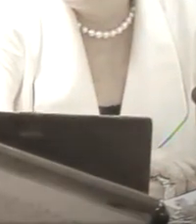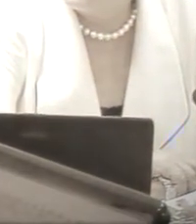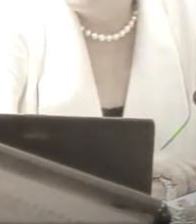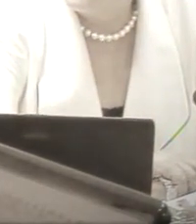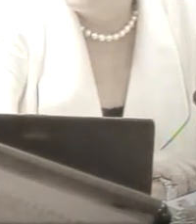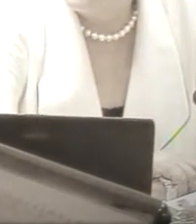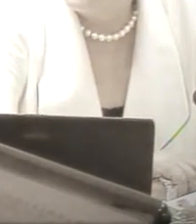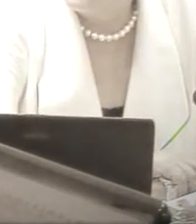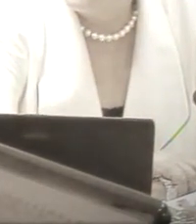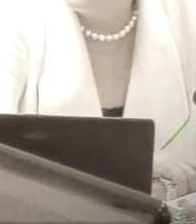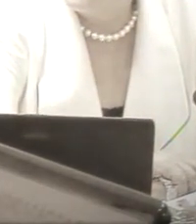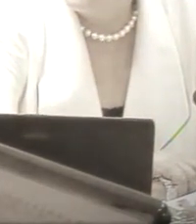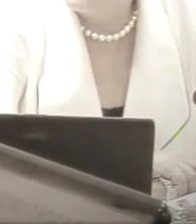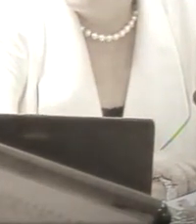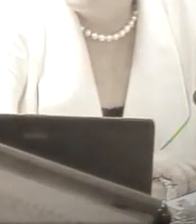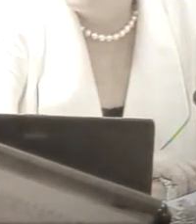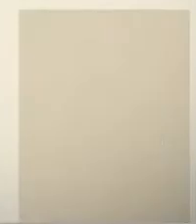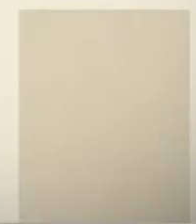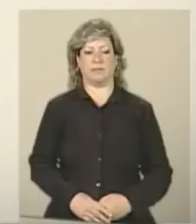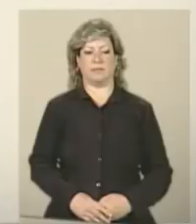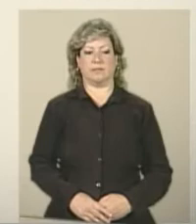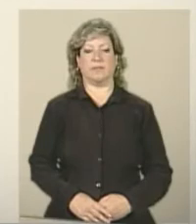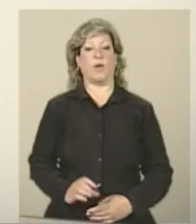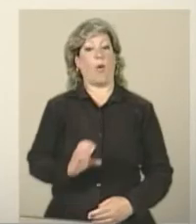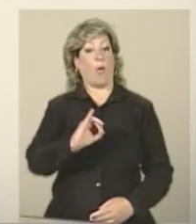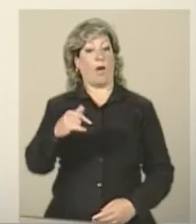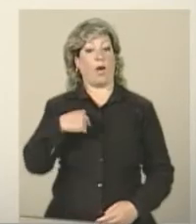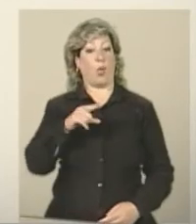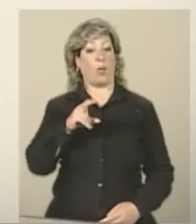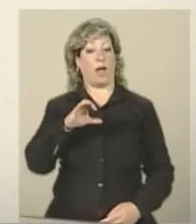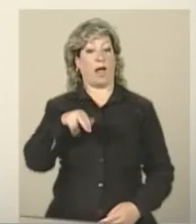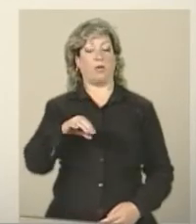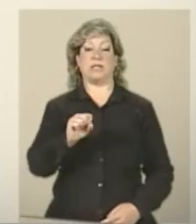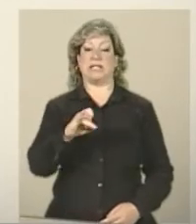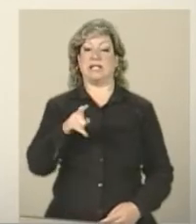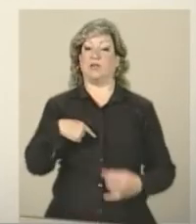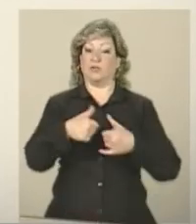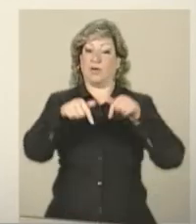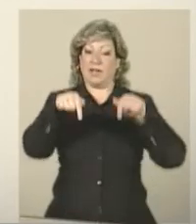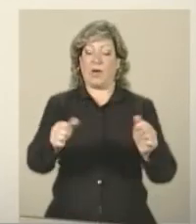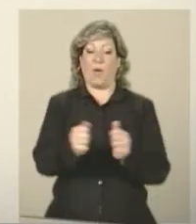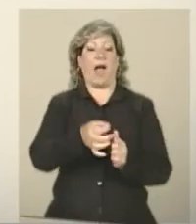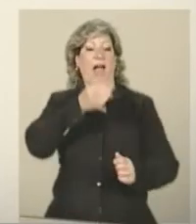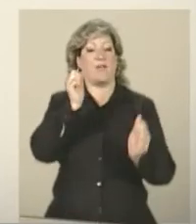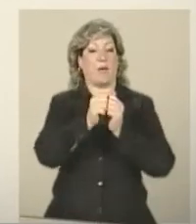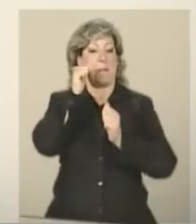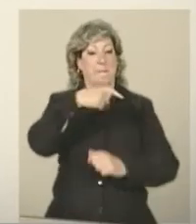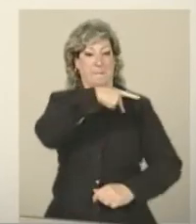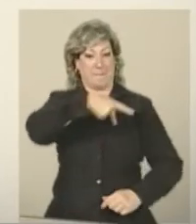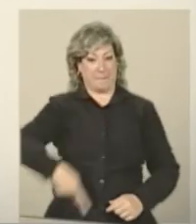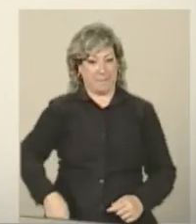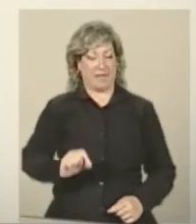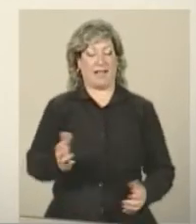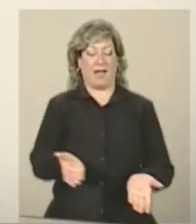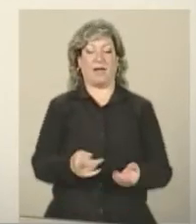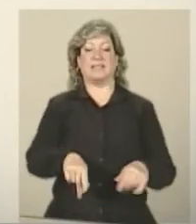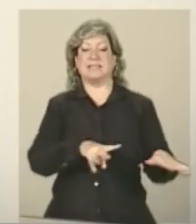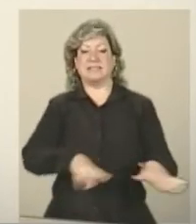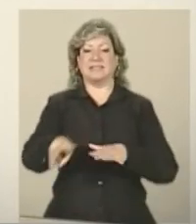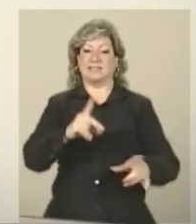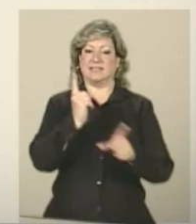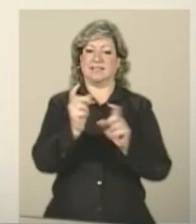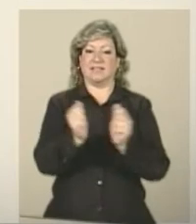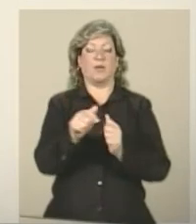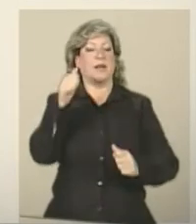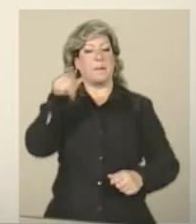café com a Presidenta Olá eu sou Luciano Seixas estou aqui para o café com a Presidenta o nosso encontro semanal